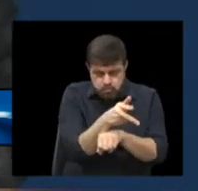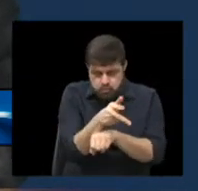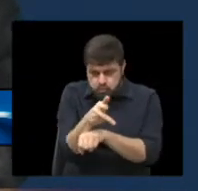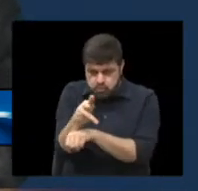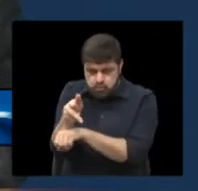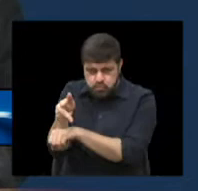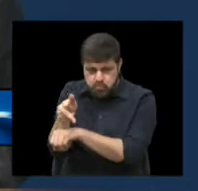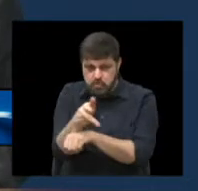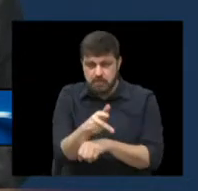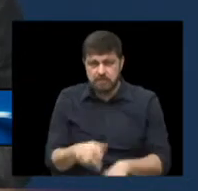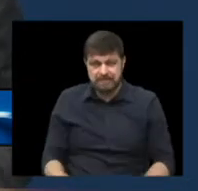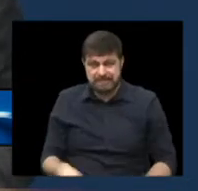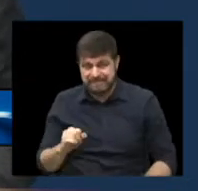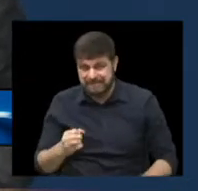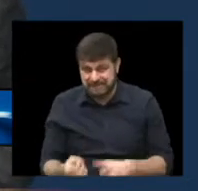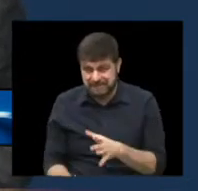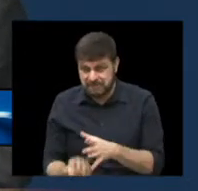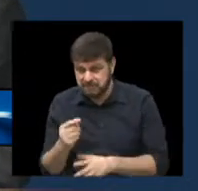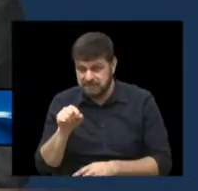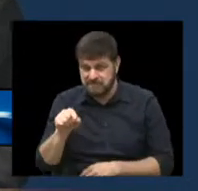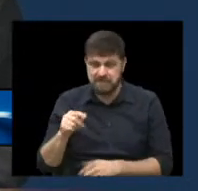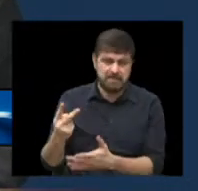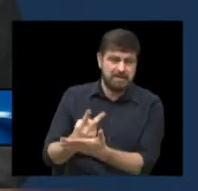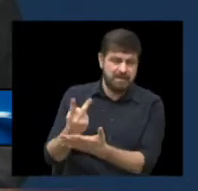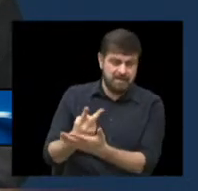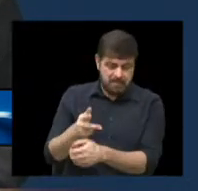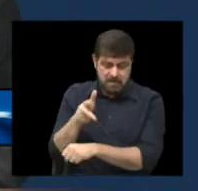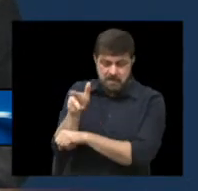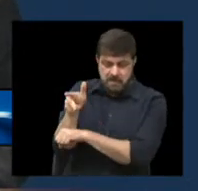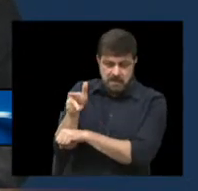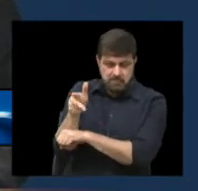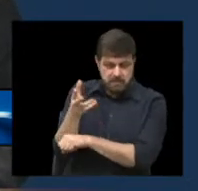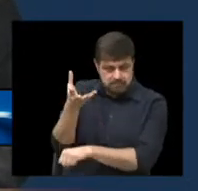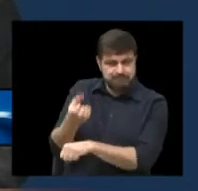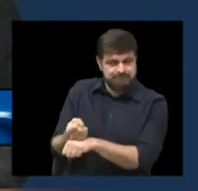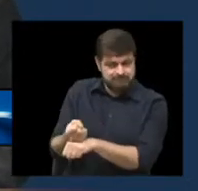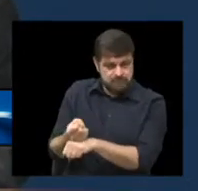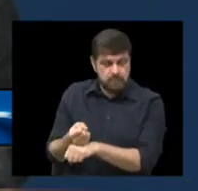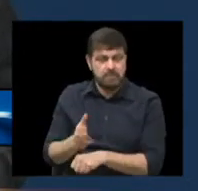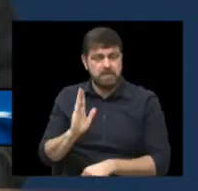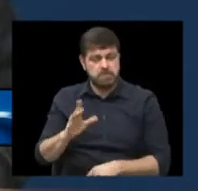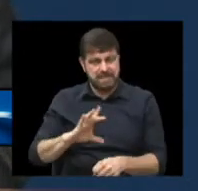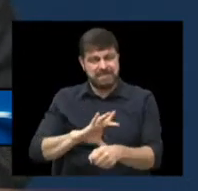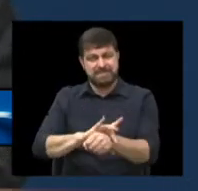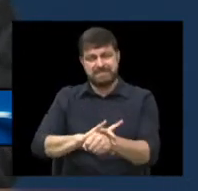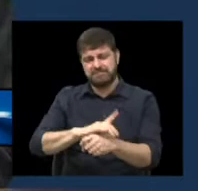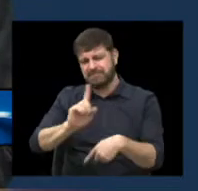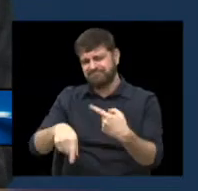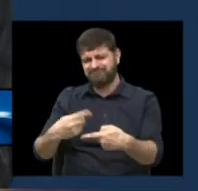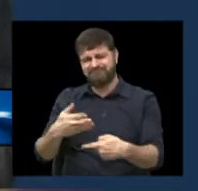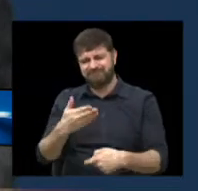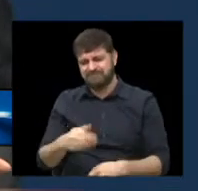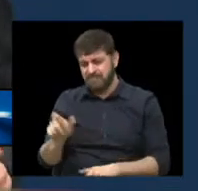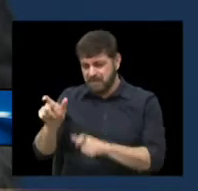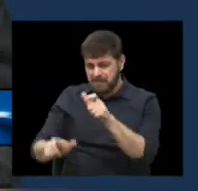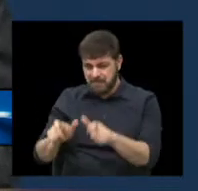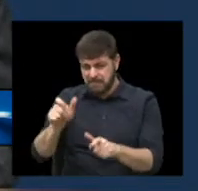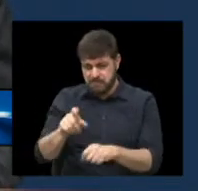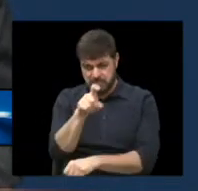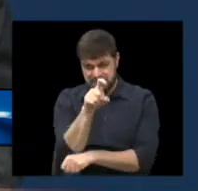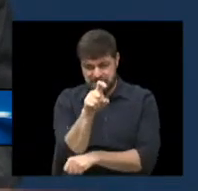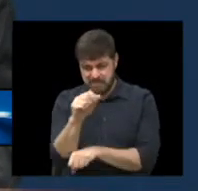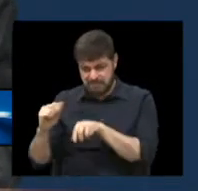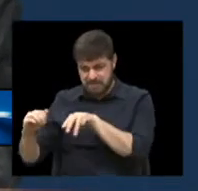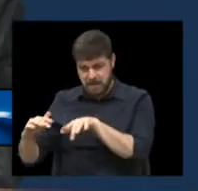ocorrendo, atendendo essa indicação, já vai trazer mais segurança para os usuários do